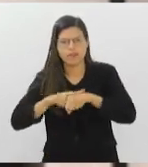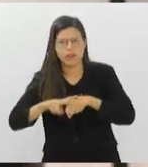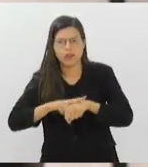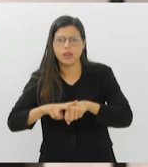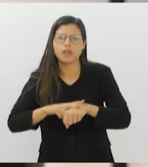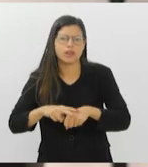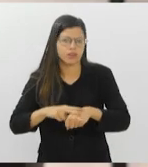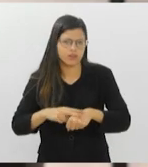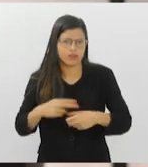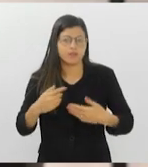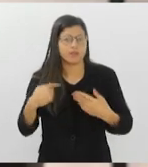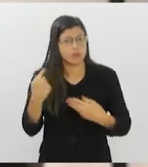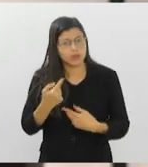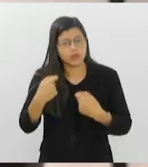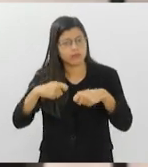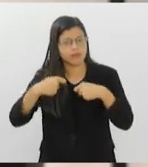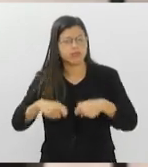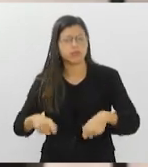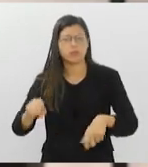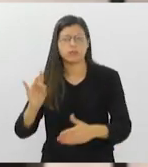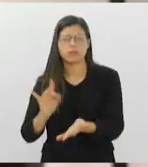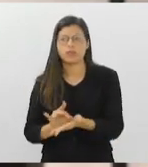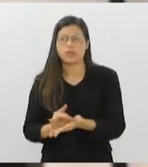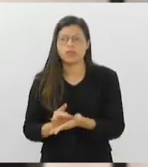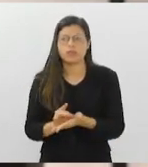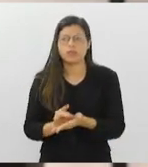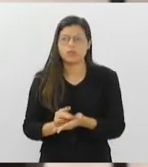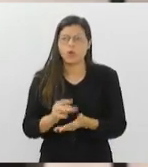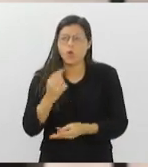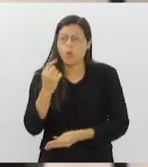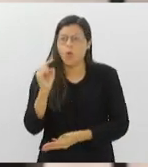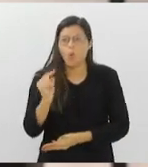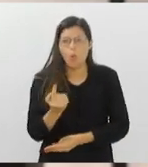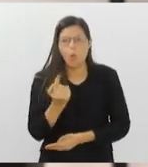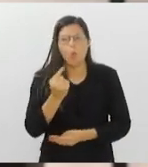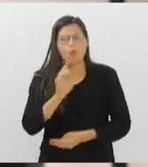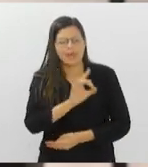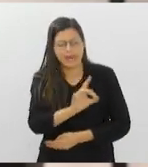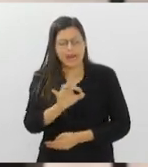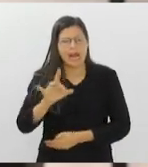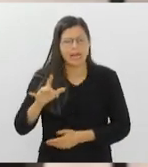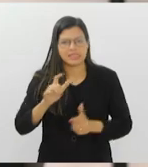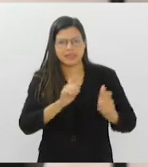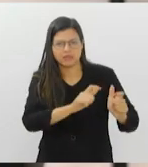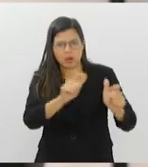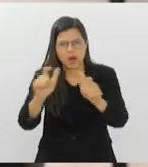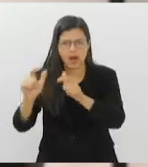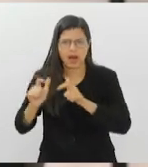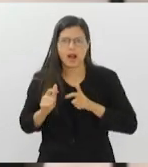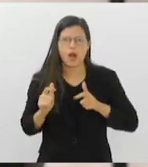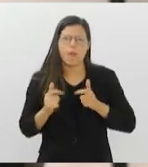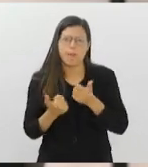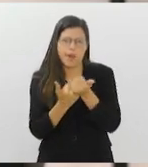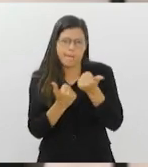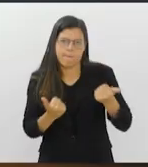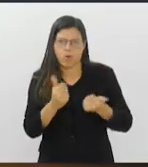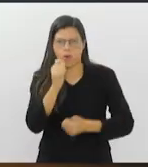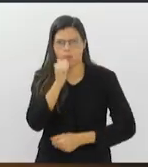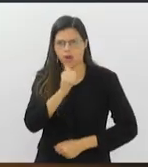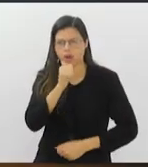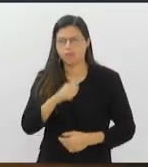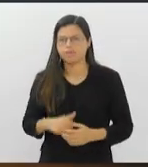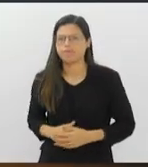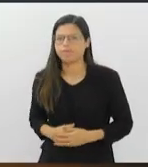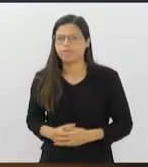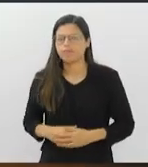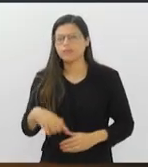né? Então a gente precisa realmente, pelo menos assim, um por região seria muito importante para apoiar essas mulheres.